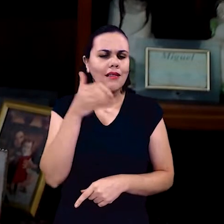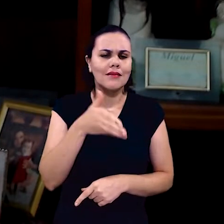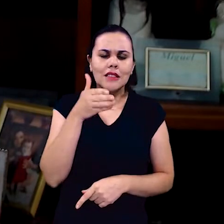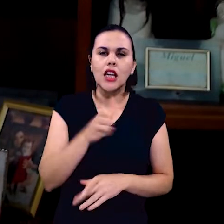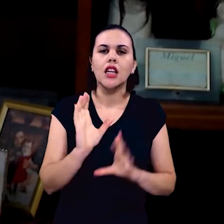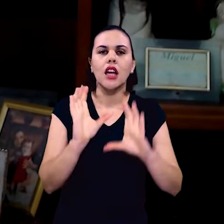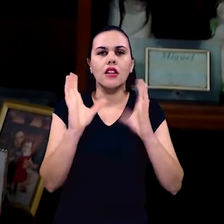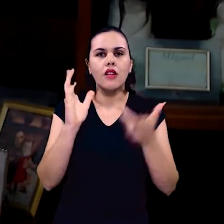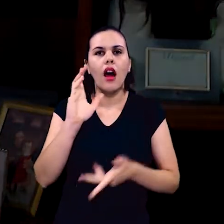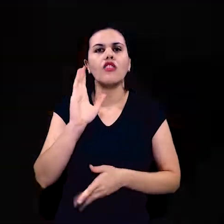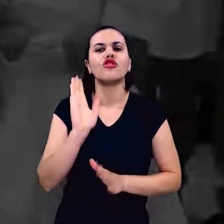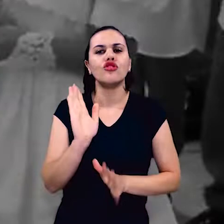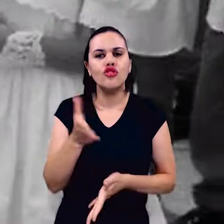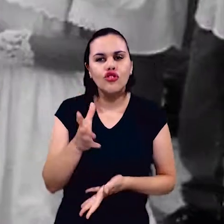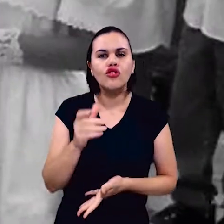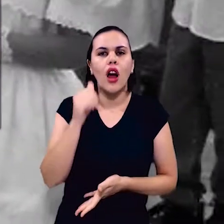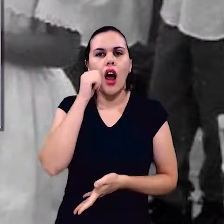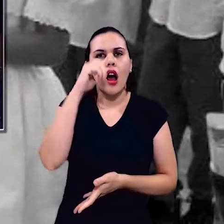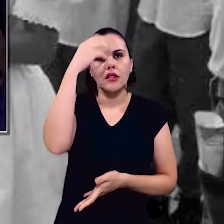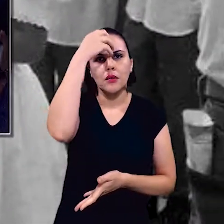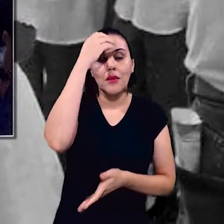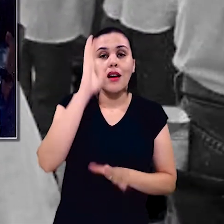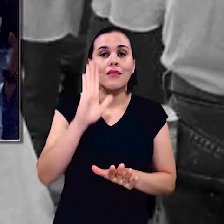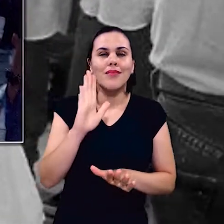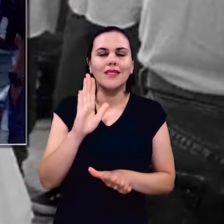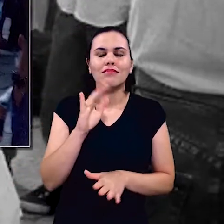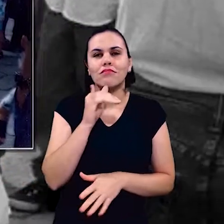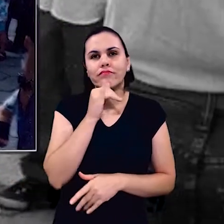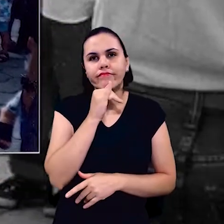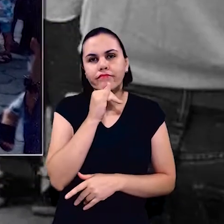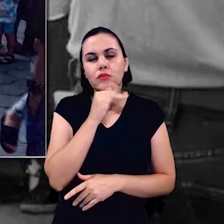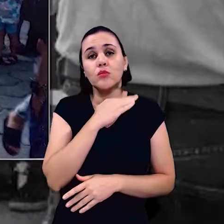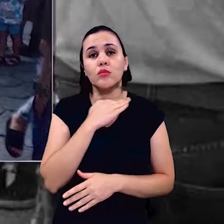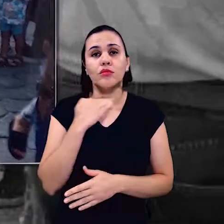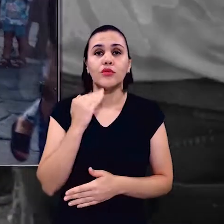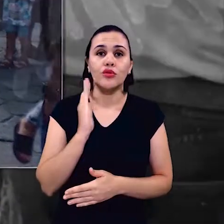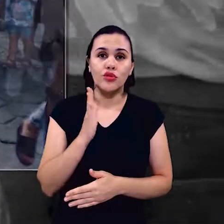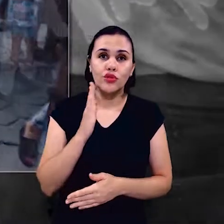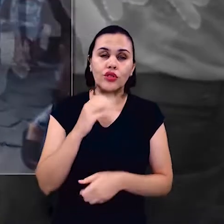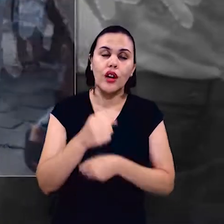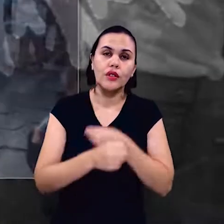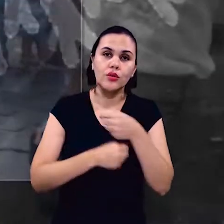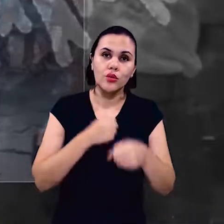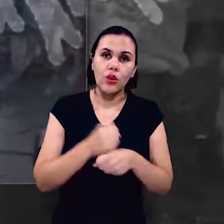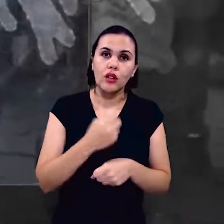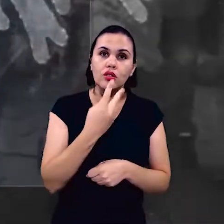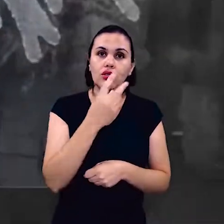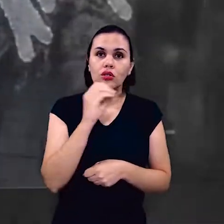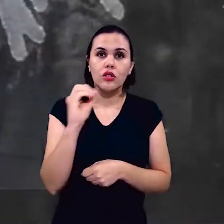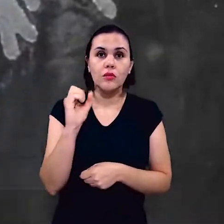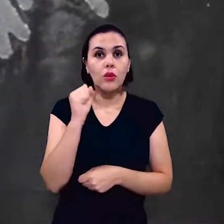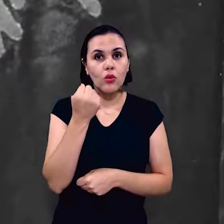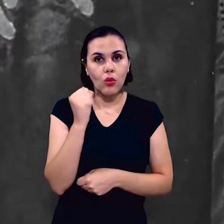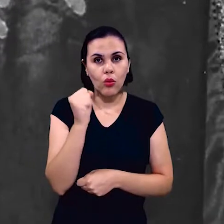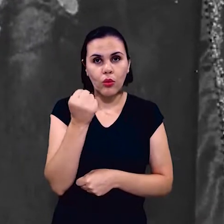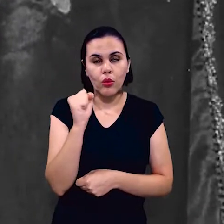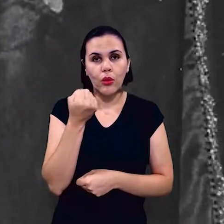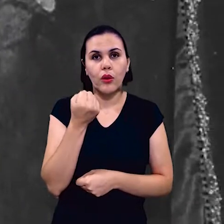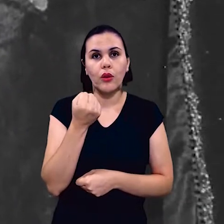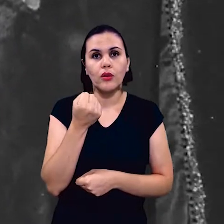participava de tudo na festa, ela foi imperatriz. Infelizmente ela faleceu em